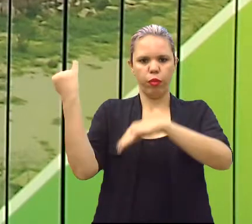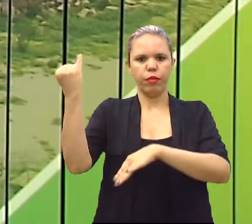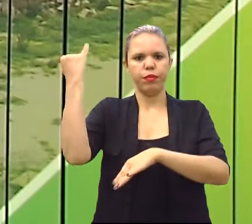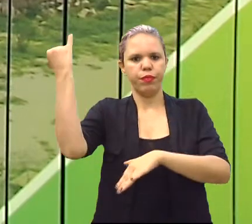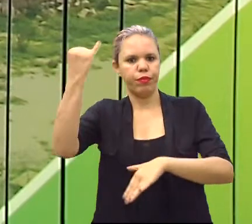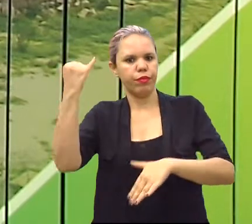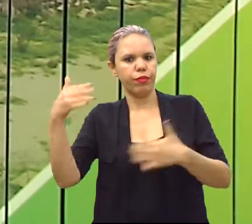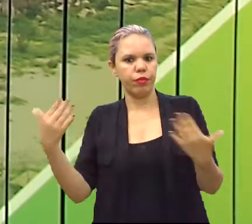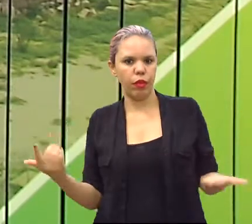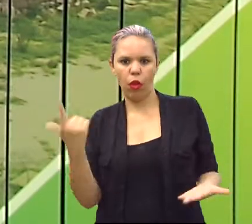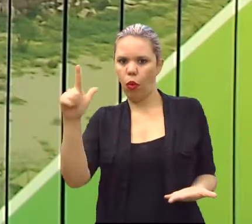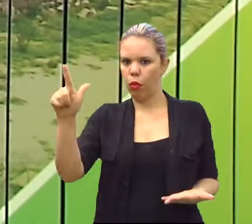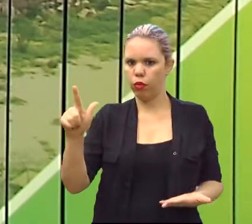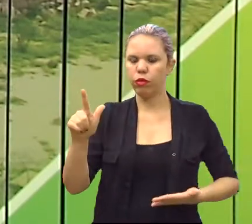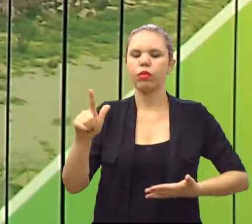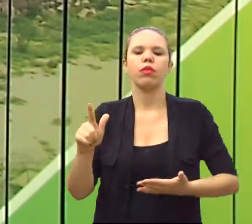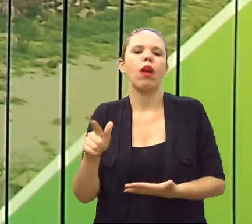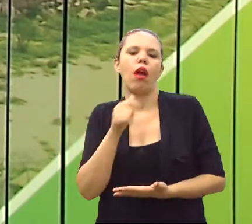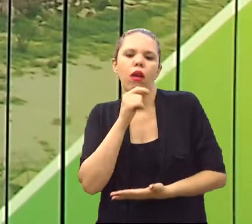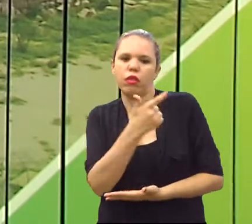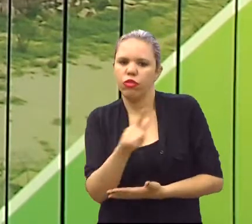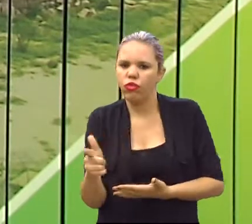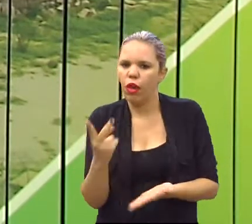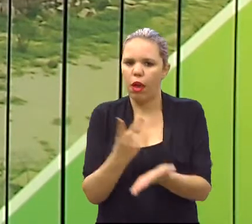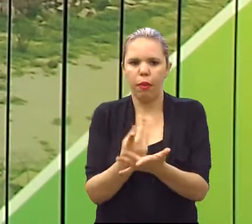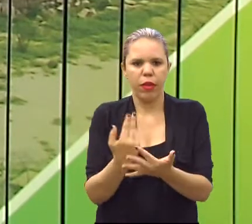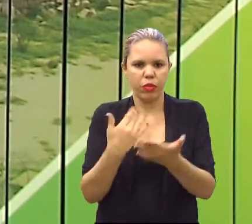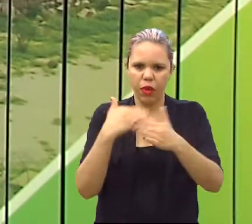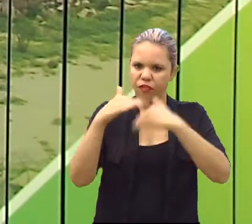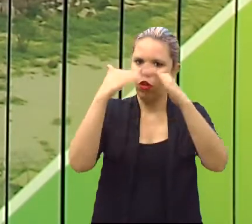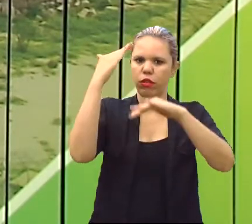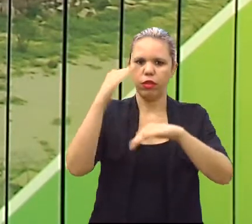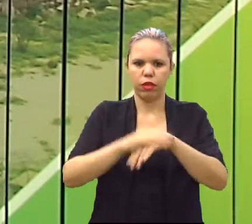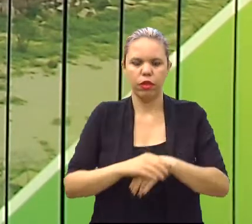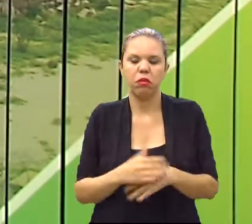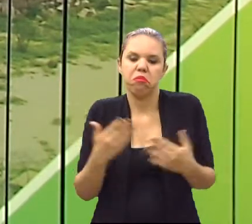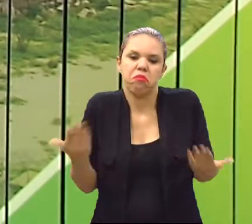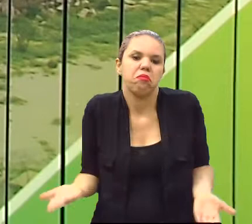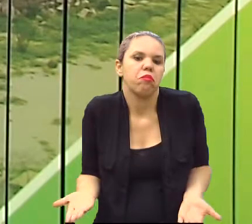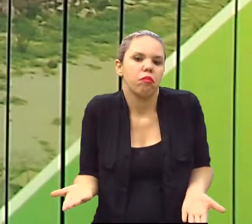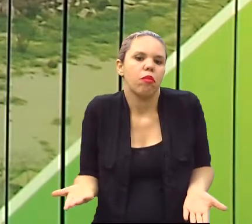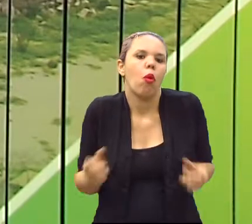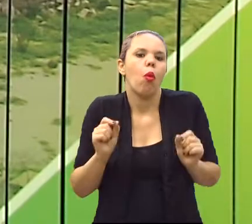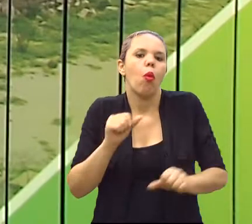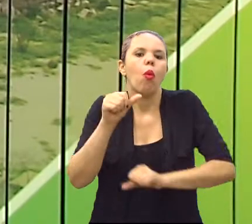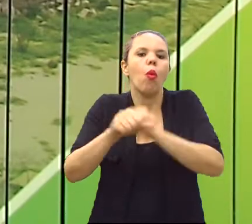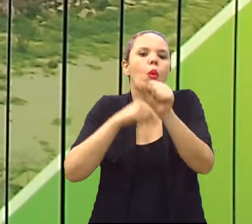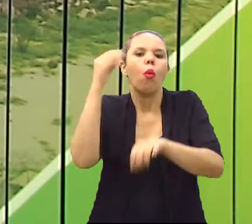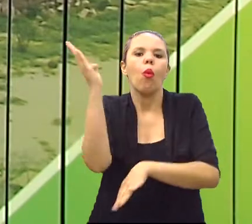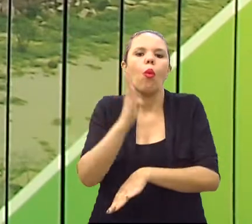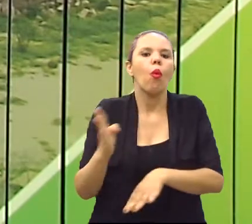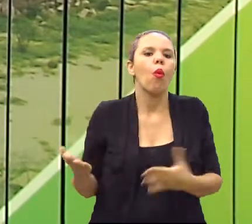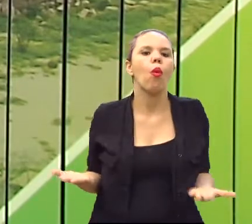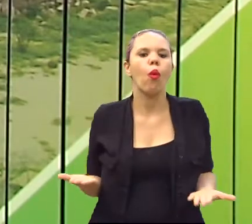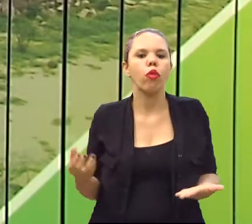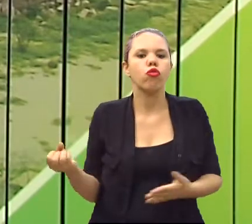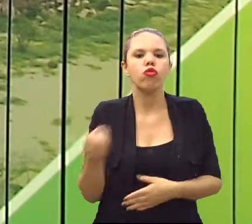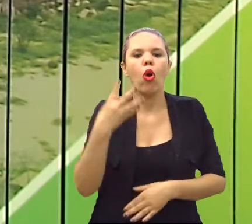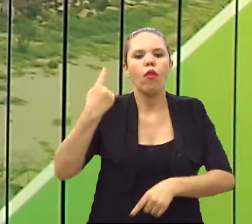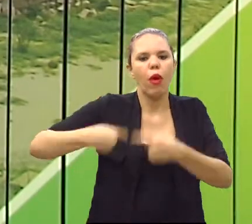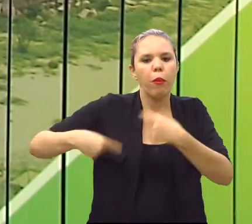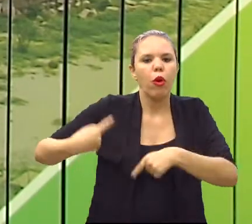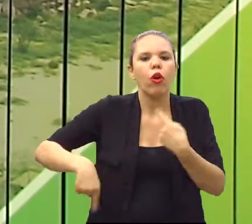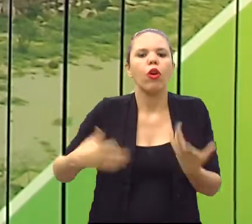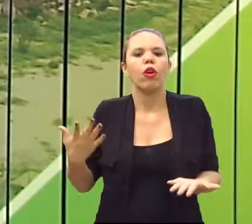avanços importantes, enquanto outros não tiveram a mesma evolução. Afinal, o que mudou no Brasil com a